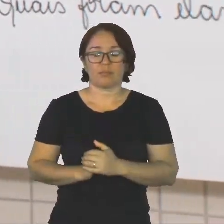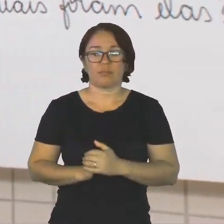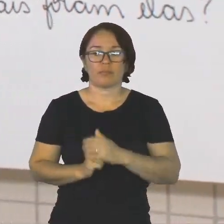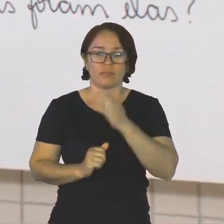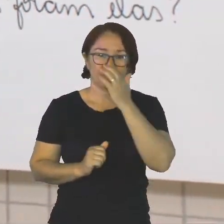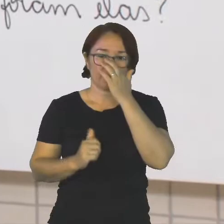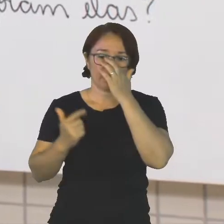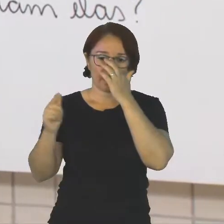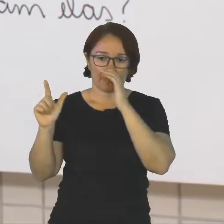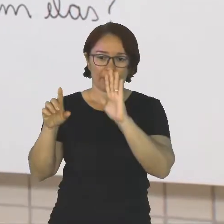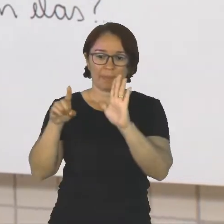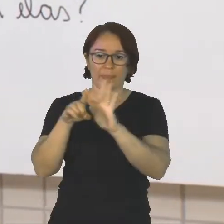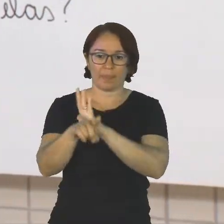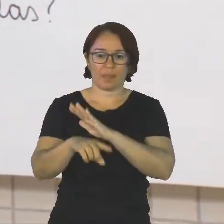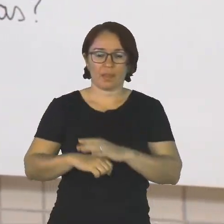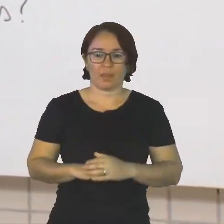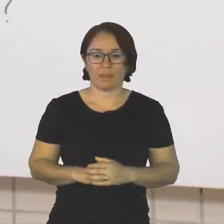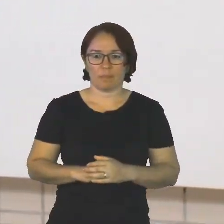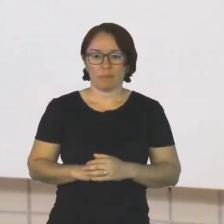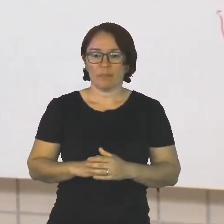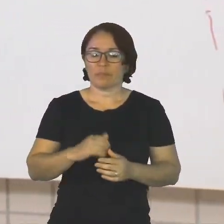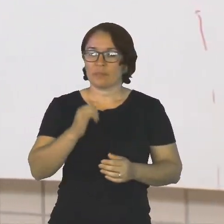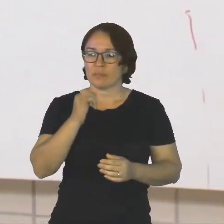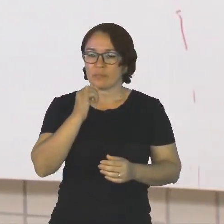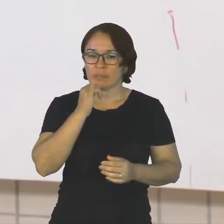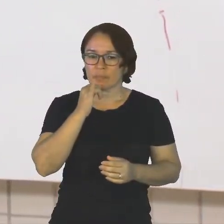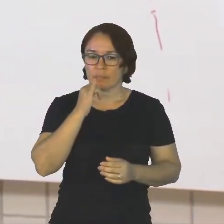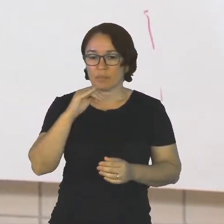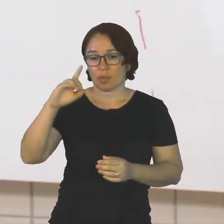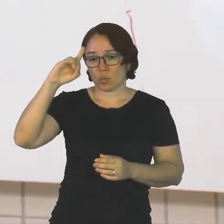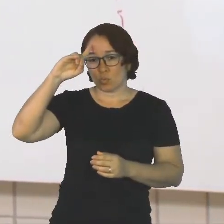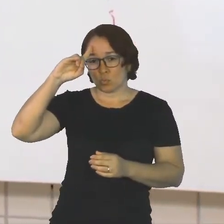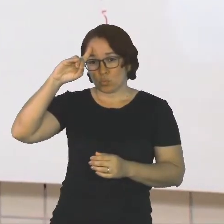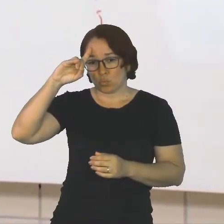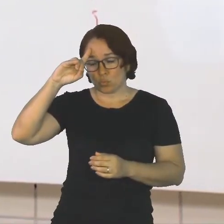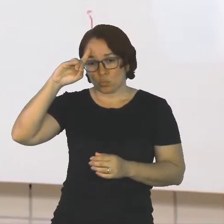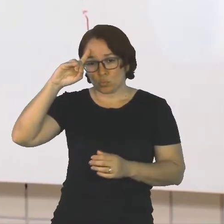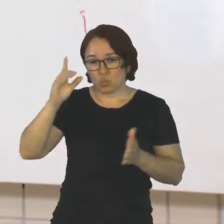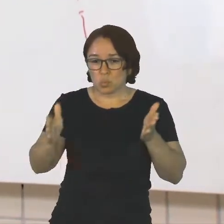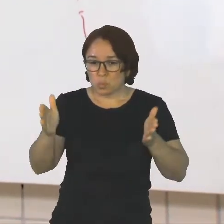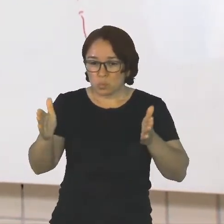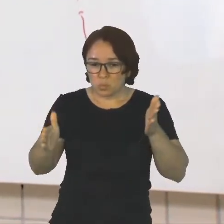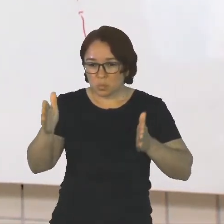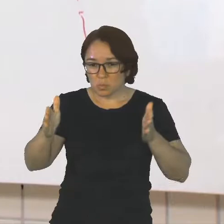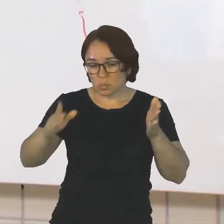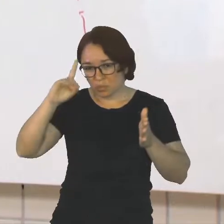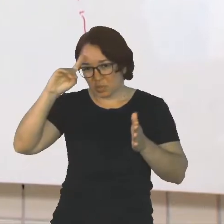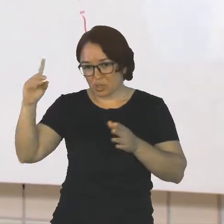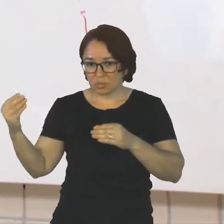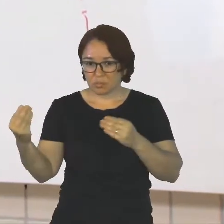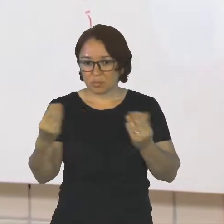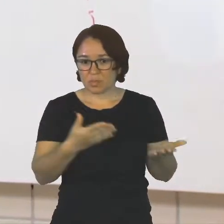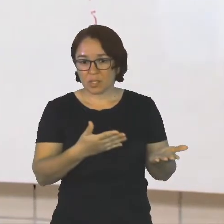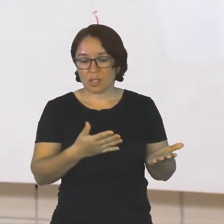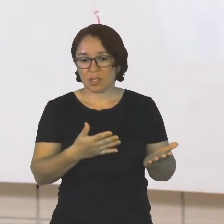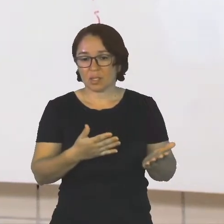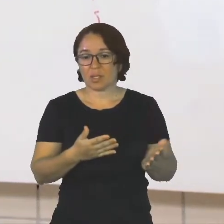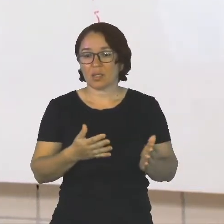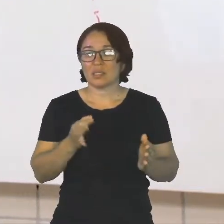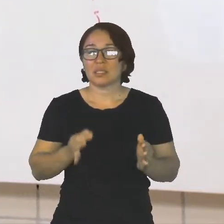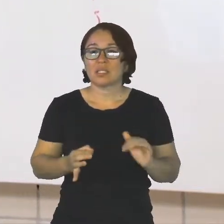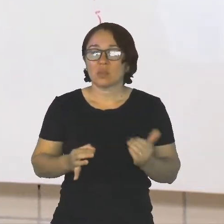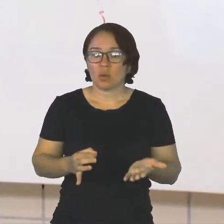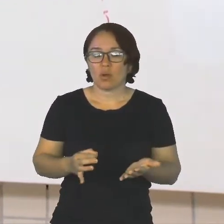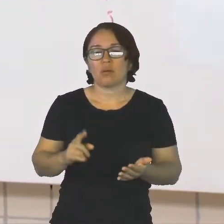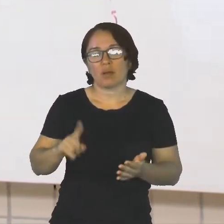questão. Quando o produto seria entregue ao cliente? Dentro de 10 dias úteis.